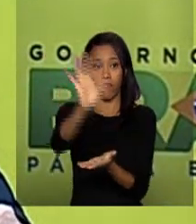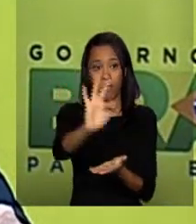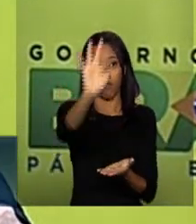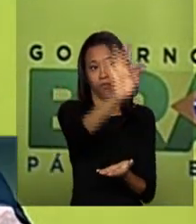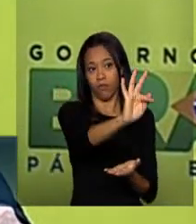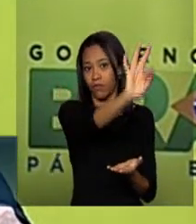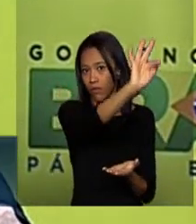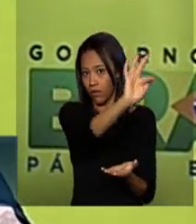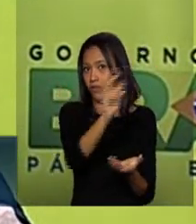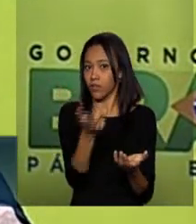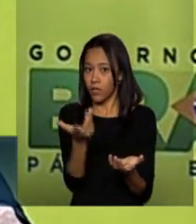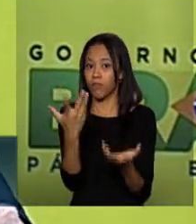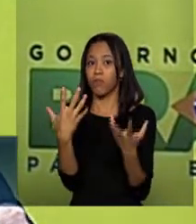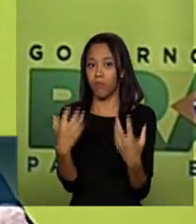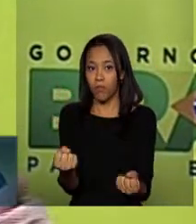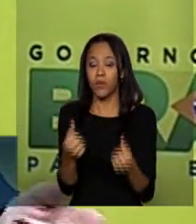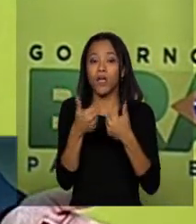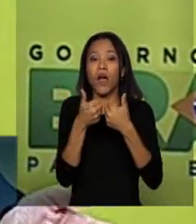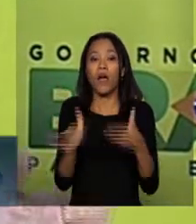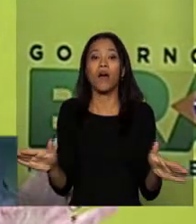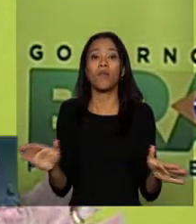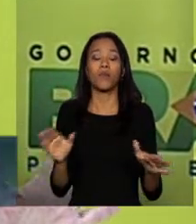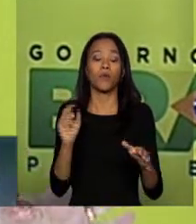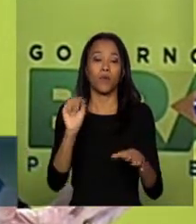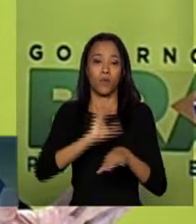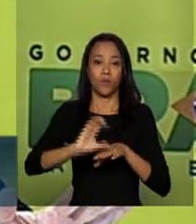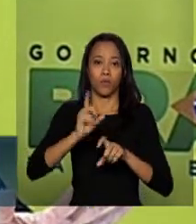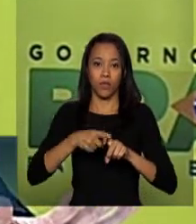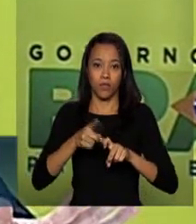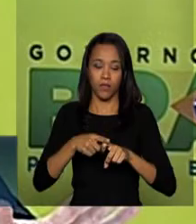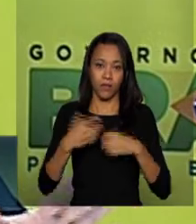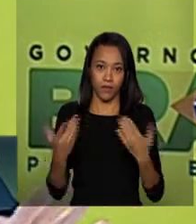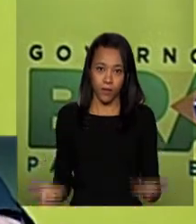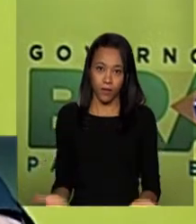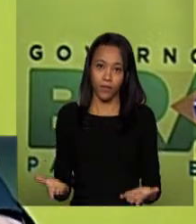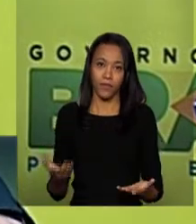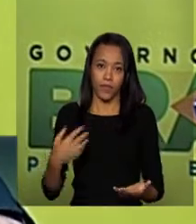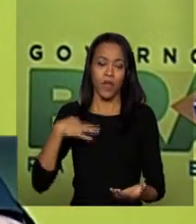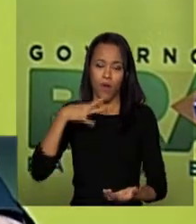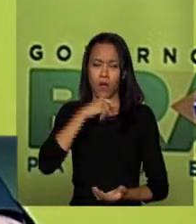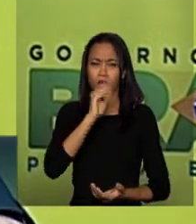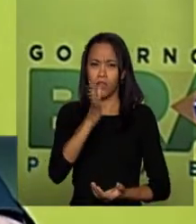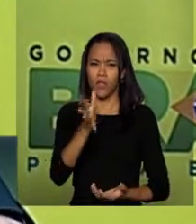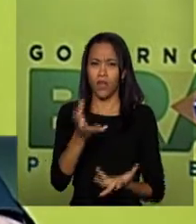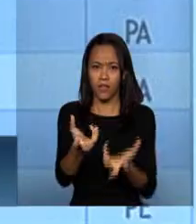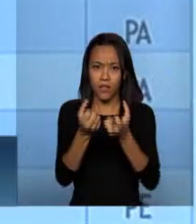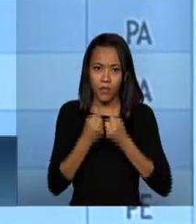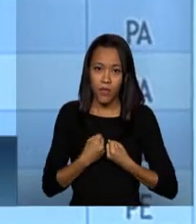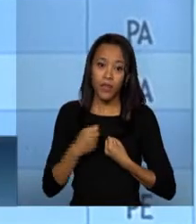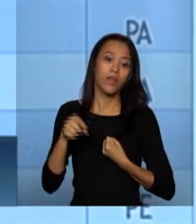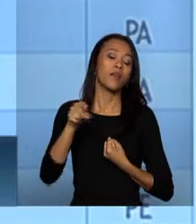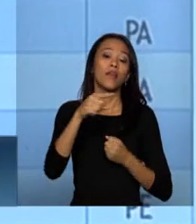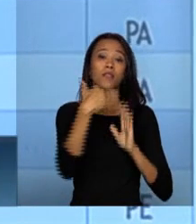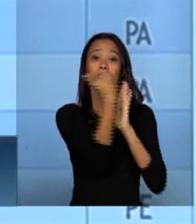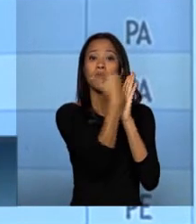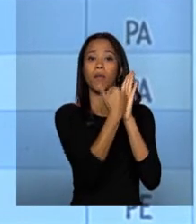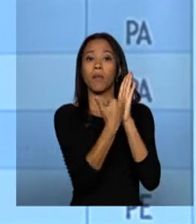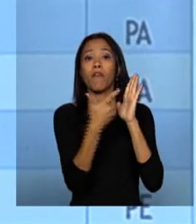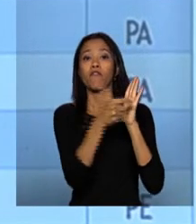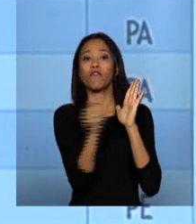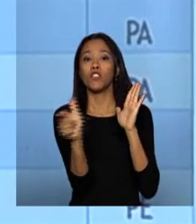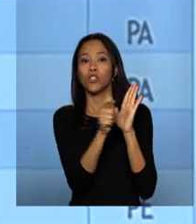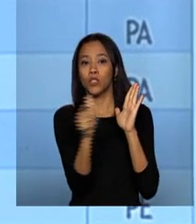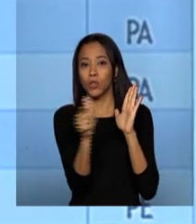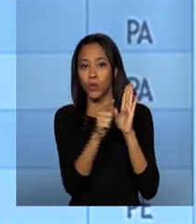poderão ofertar esses cursos. Bom, então, acho que vocês já receberam aí. Esses são os 22 municípios que